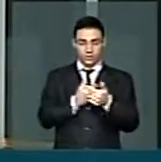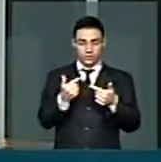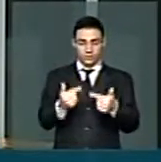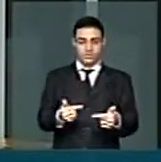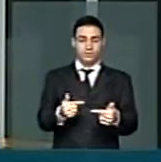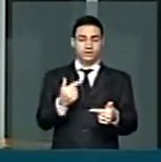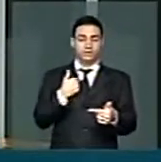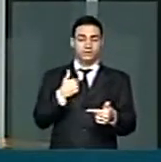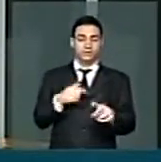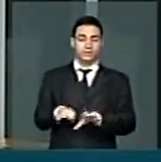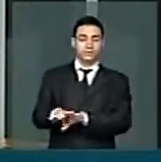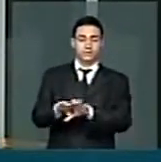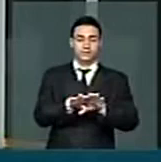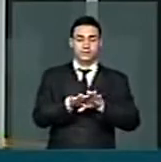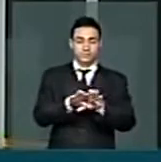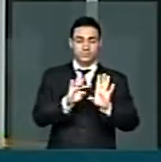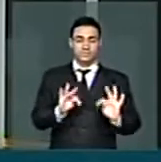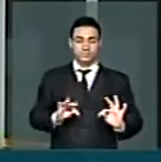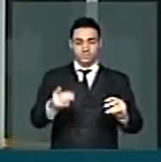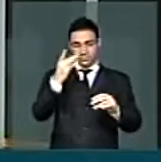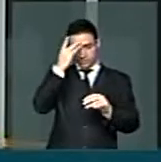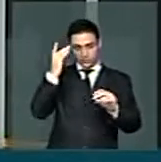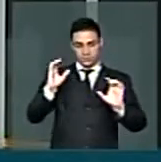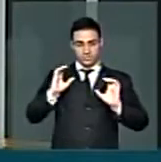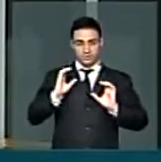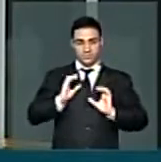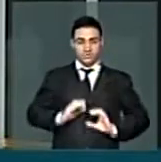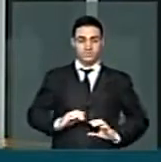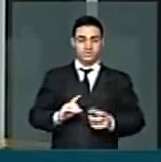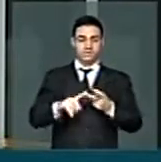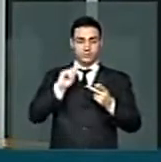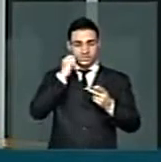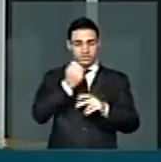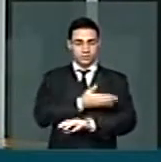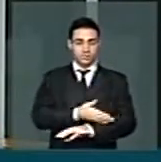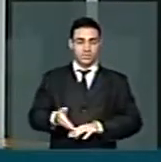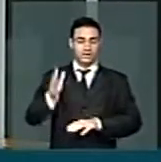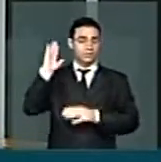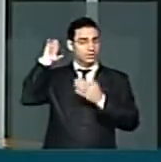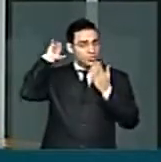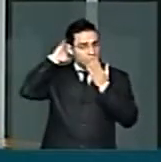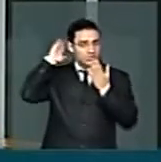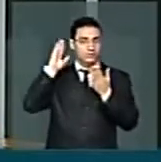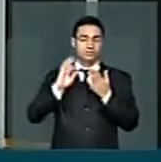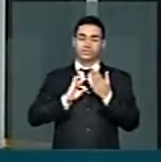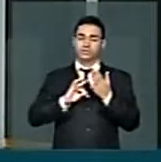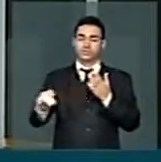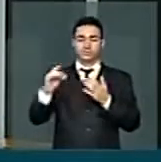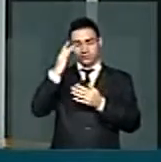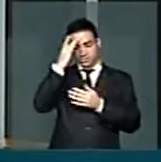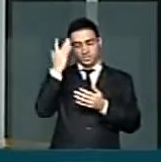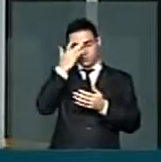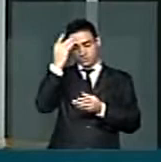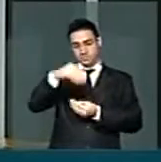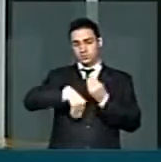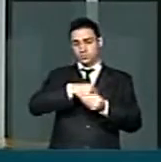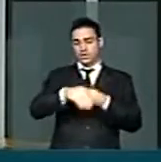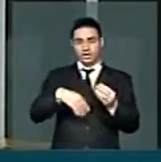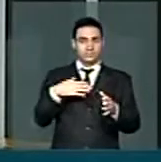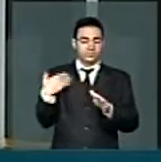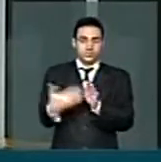plena igualdade entre todos os cidadãos brasileiros, negros, brancos, índios, seus descendentes e